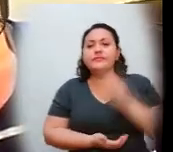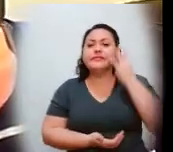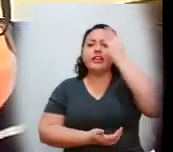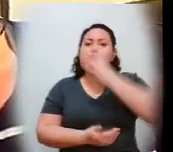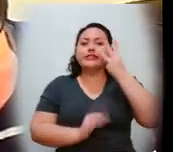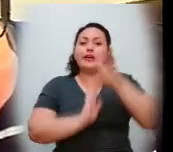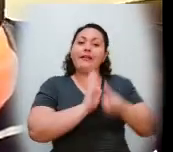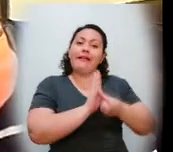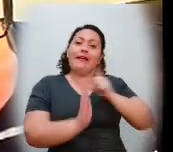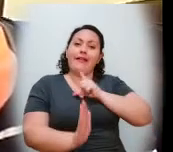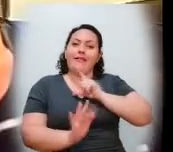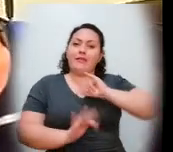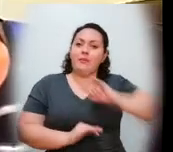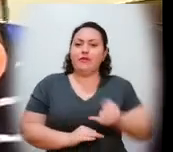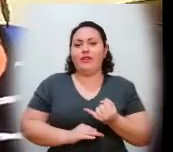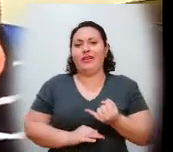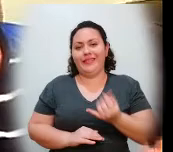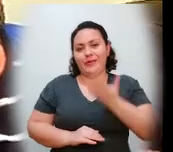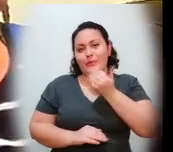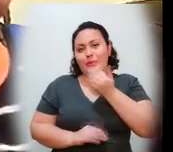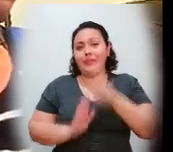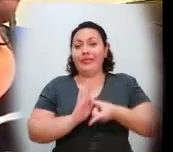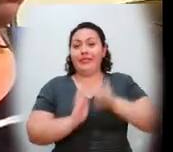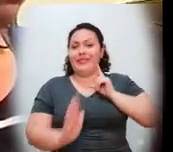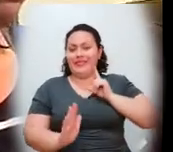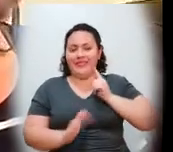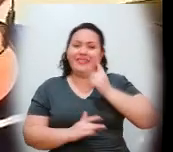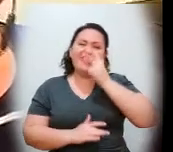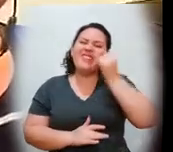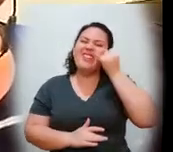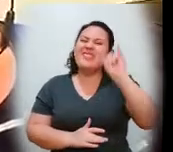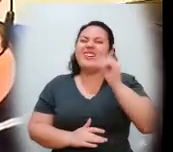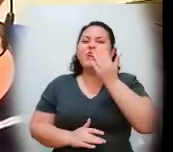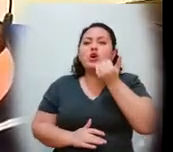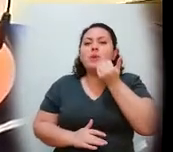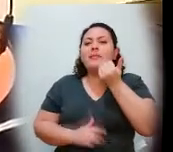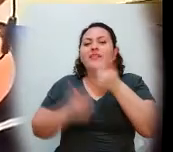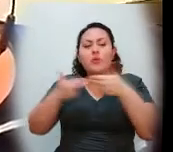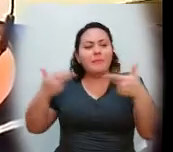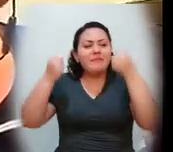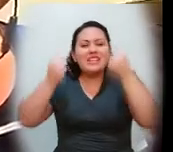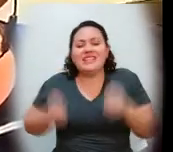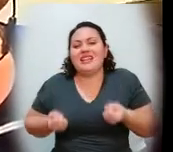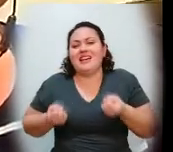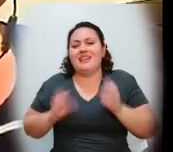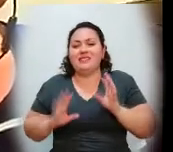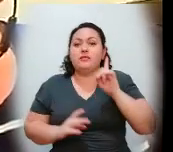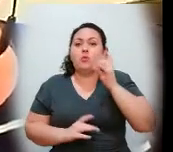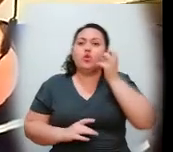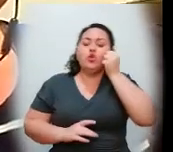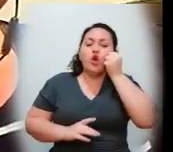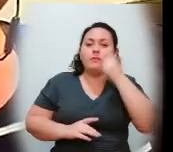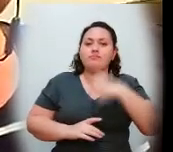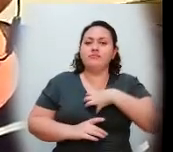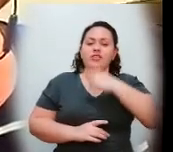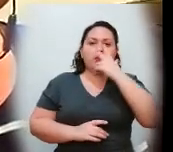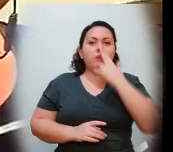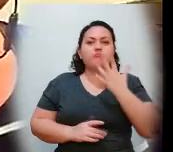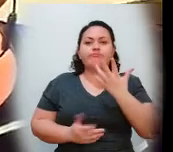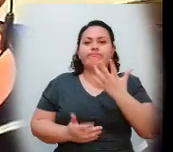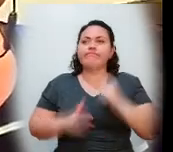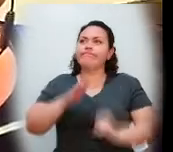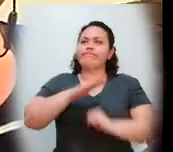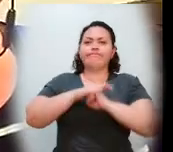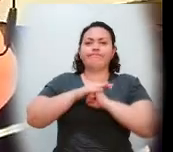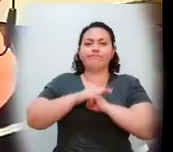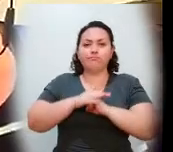3 horas antes de dormir, assim, evitar comer coisas pesadas, né, para não ir dormir com aquela sensação de estar com